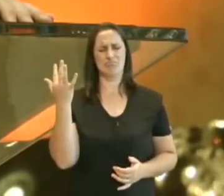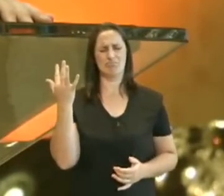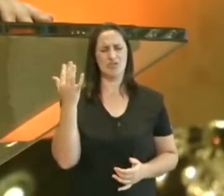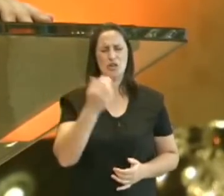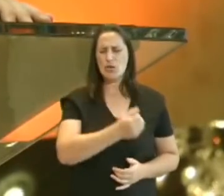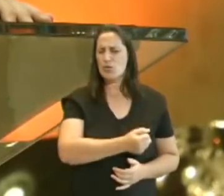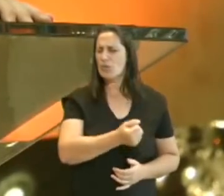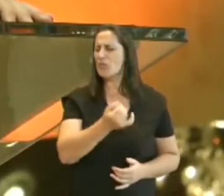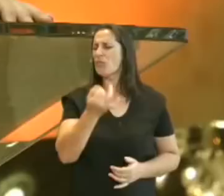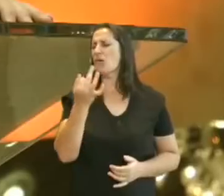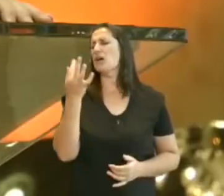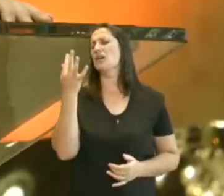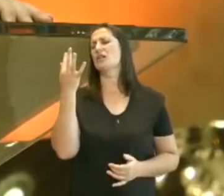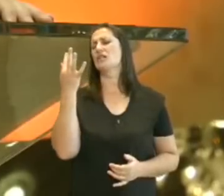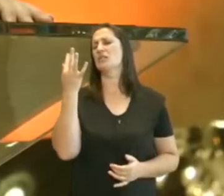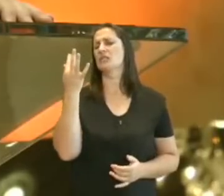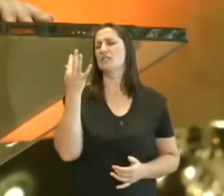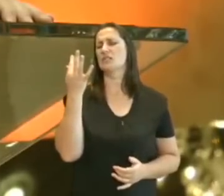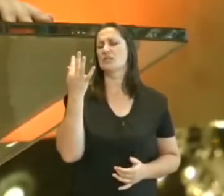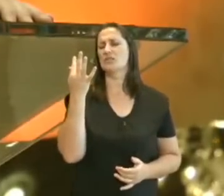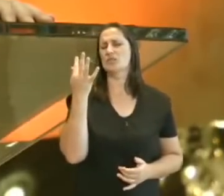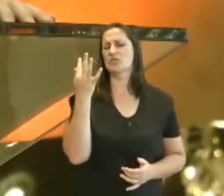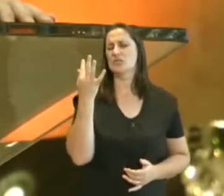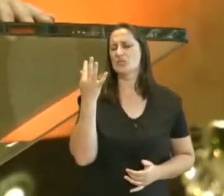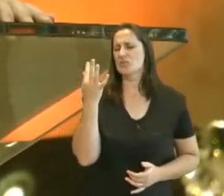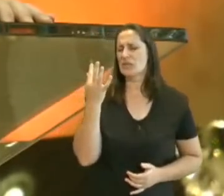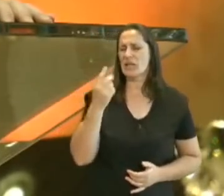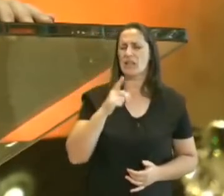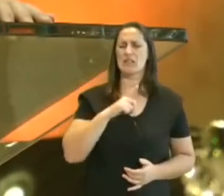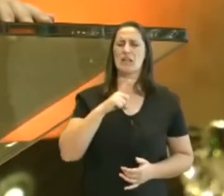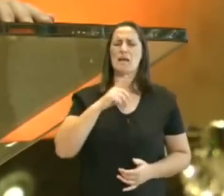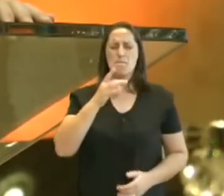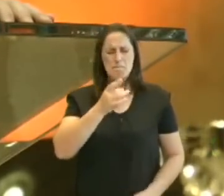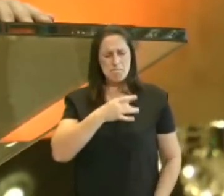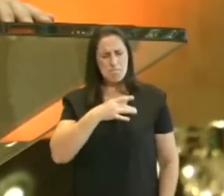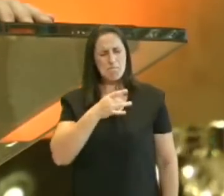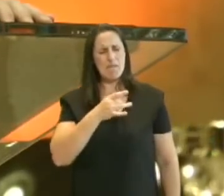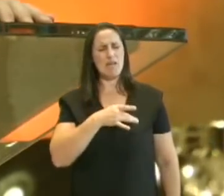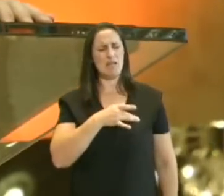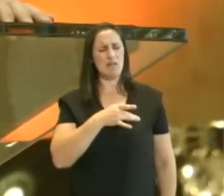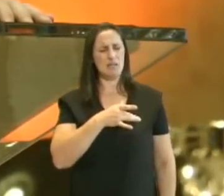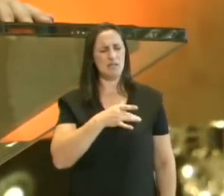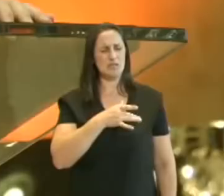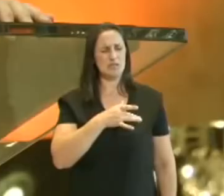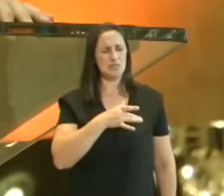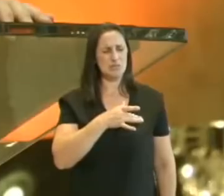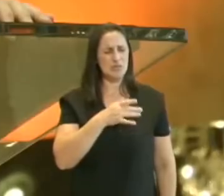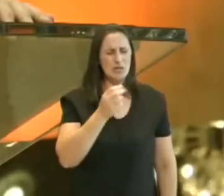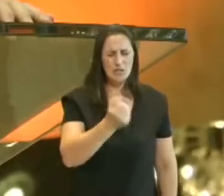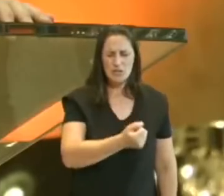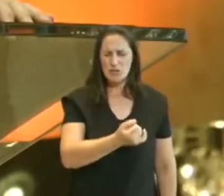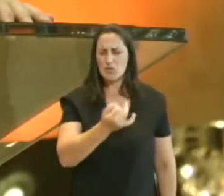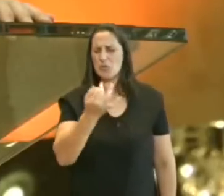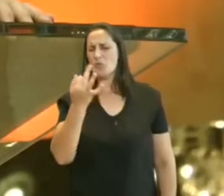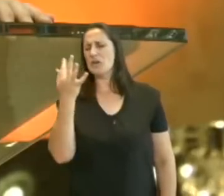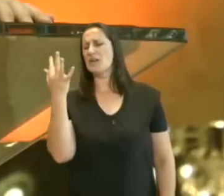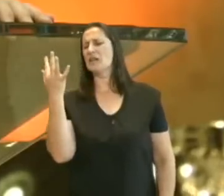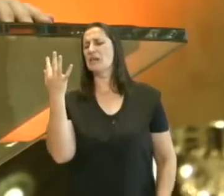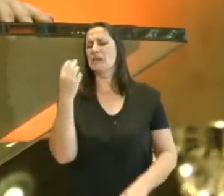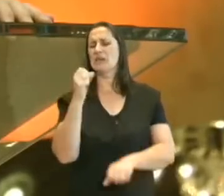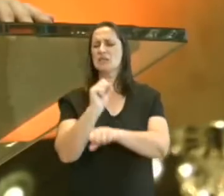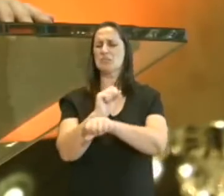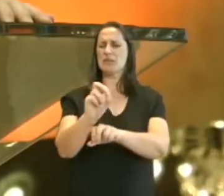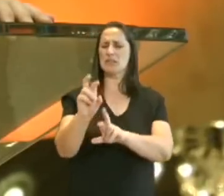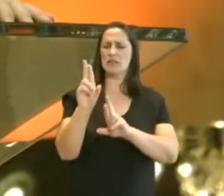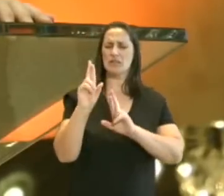Quantos são aqueles, Senhor, que estão na jornada do medo, na jornada da